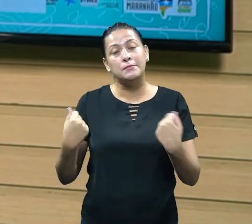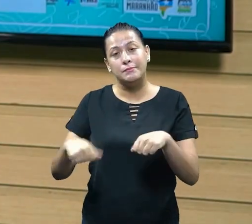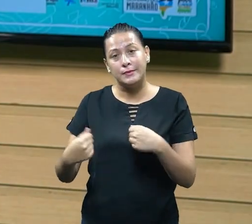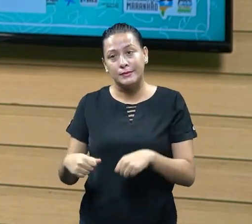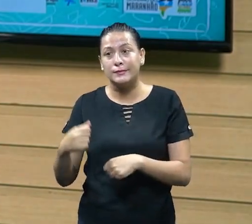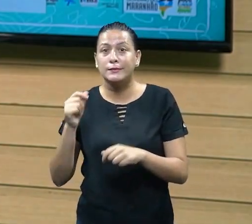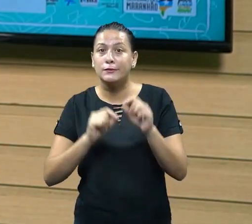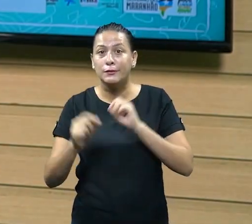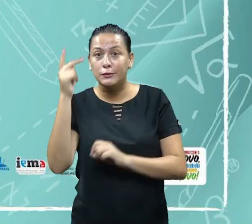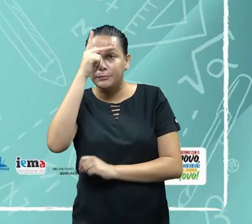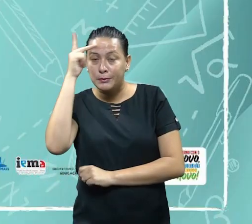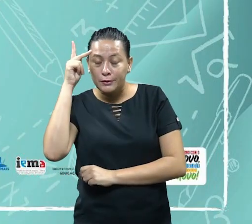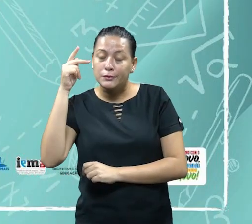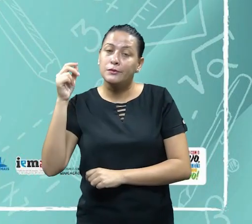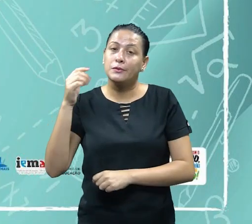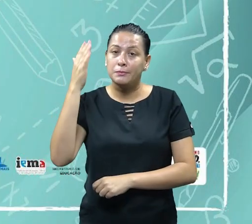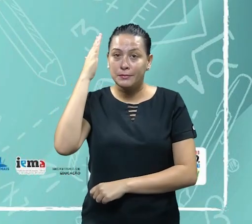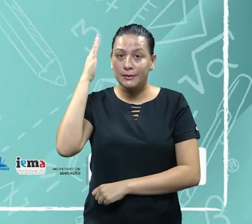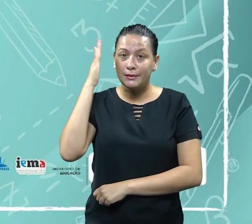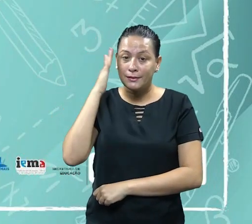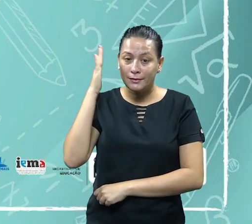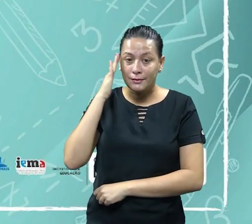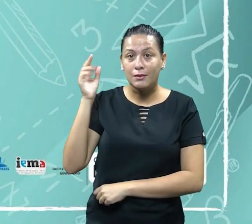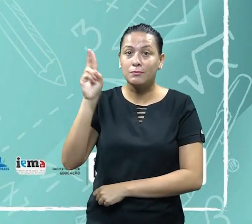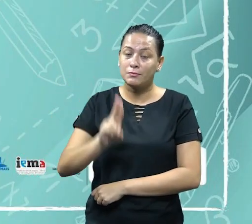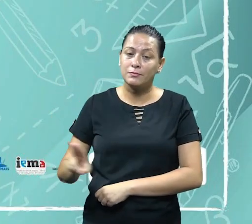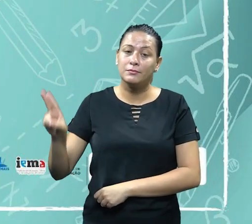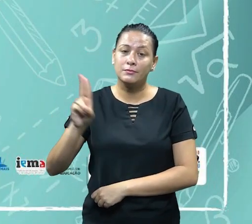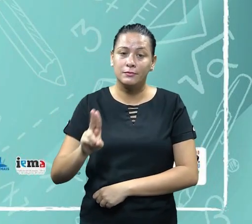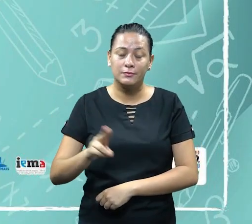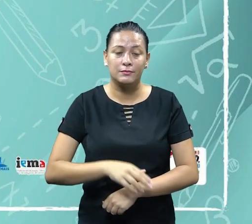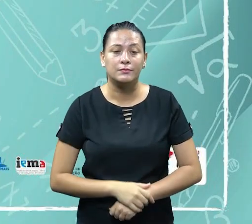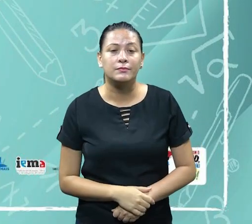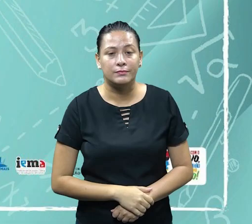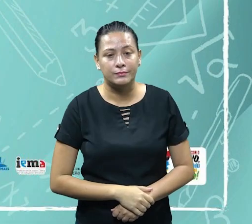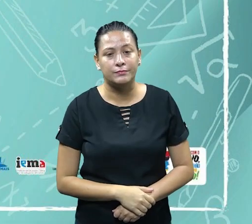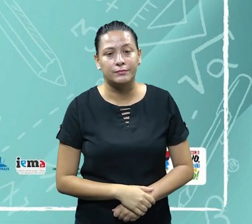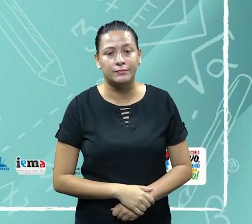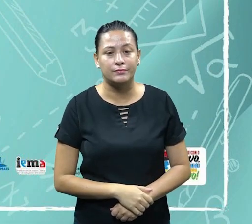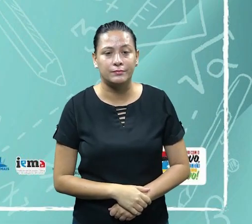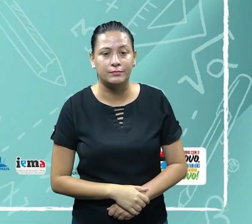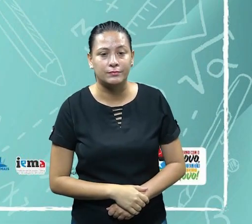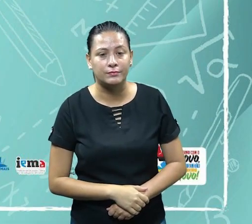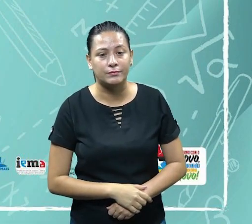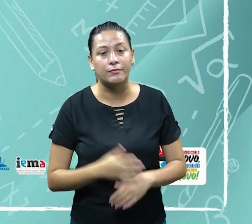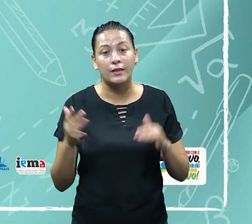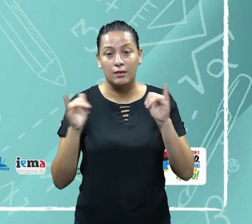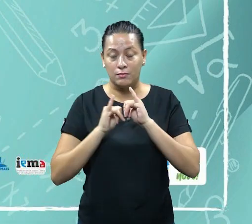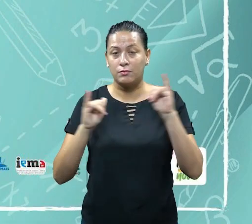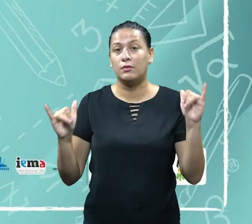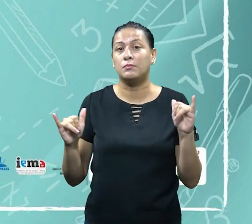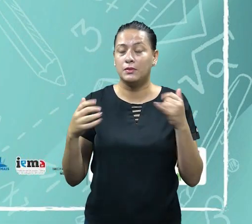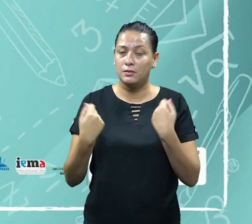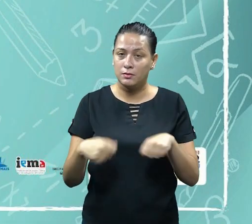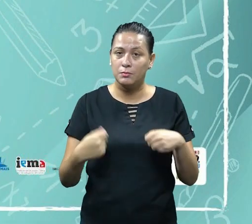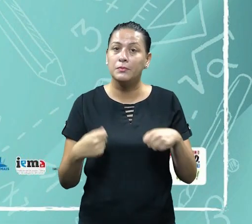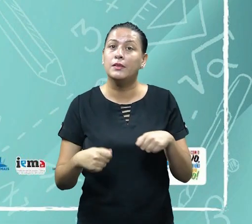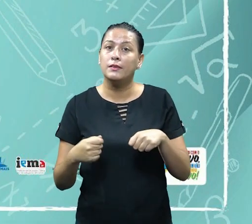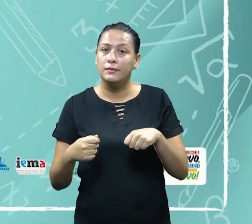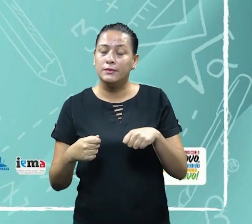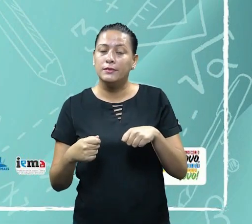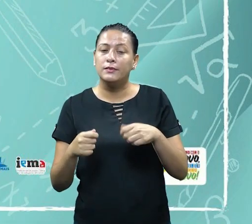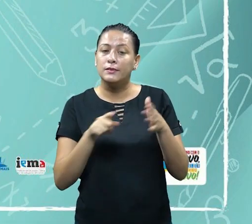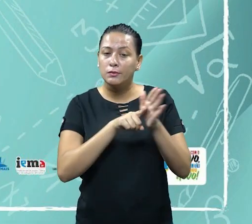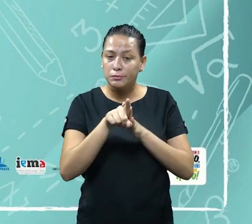dominar essa tecnologia. Globalização e tecnologia andam juntas, isso aí eu já falei. A informação, você tem que buscar essa informação, e